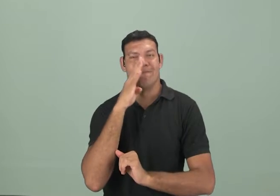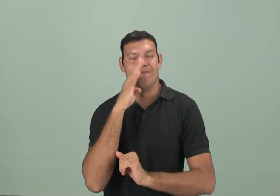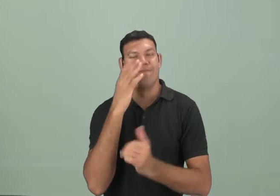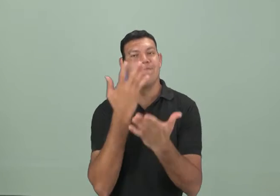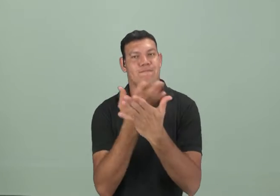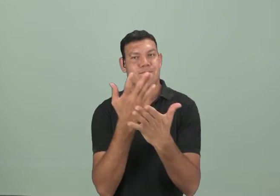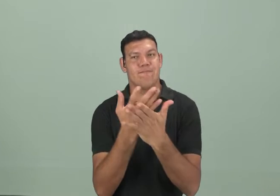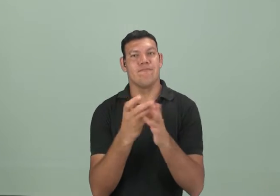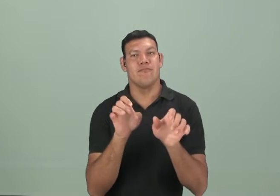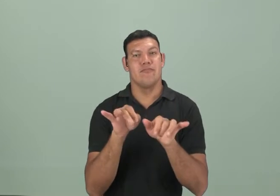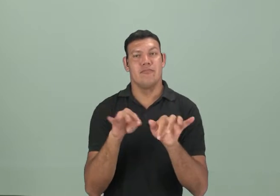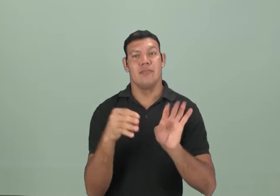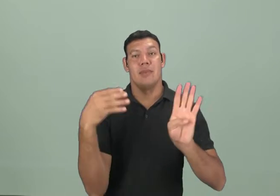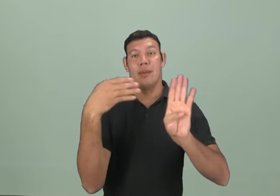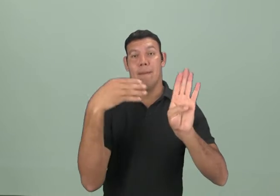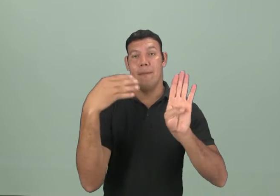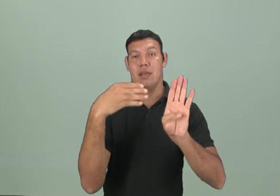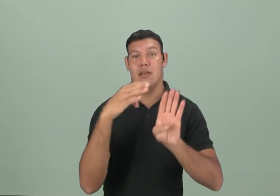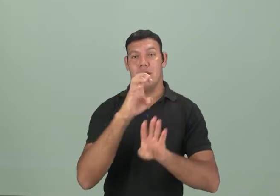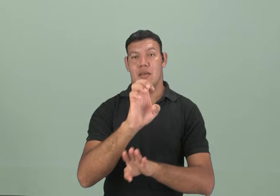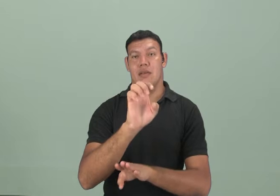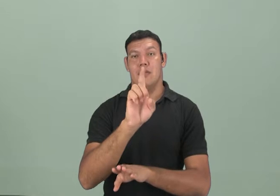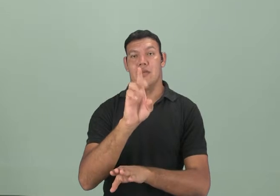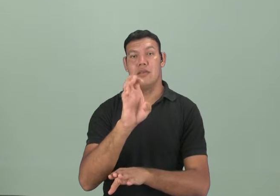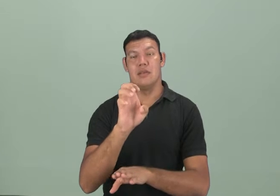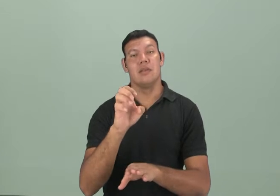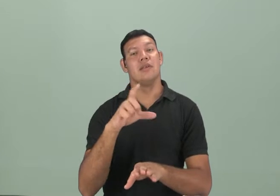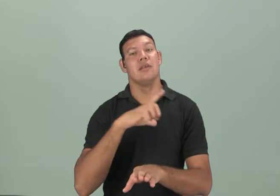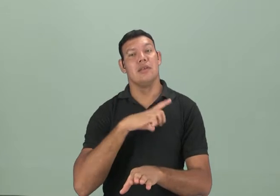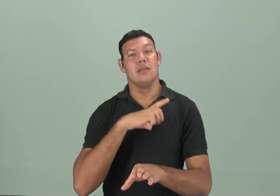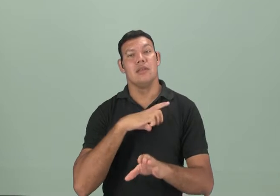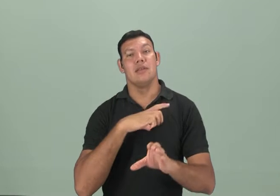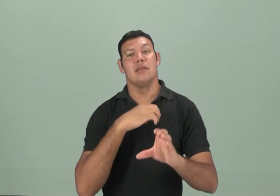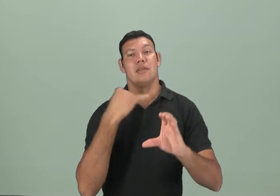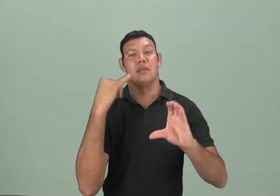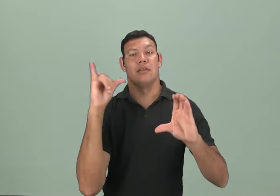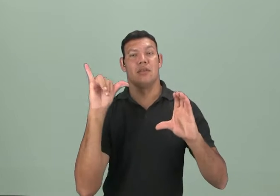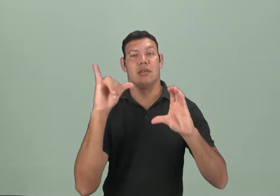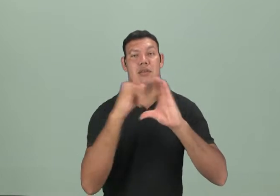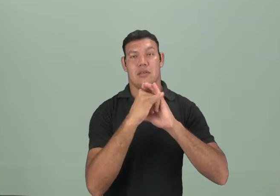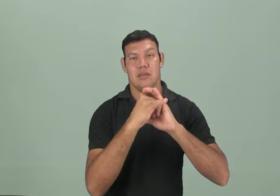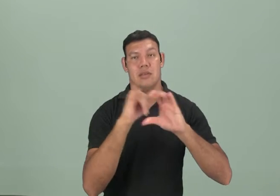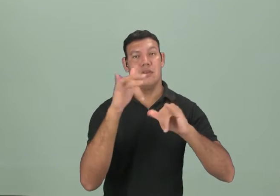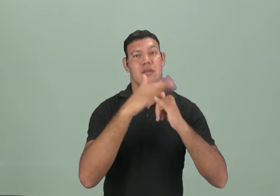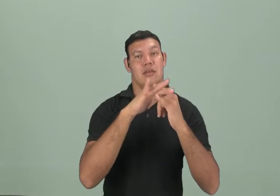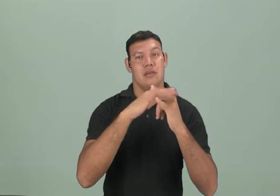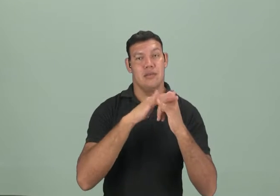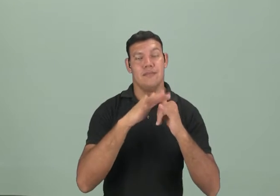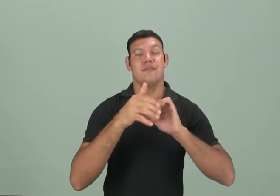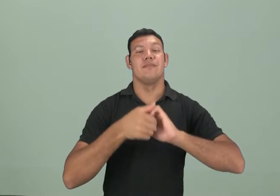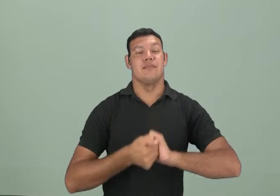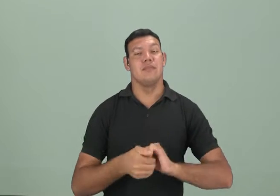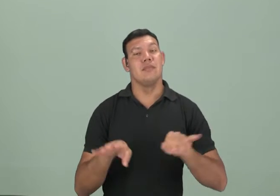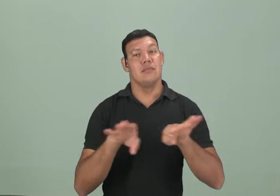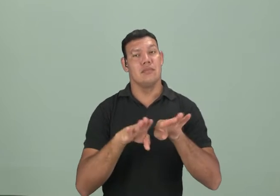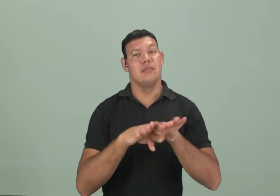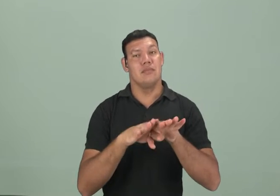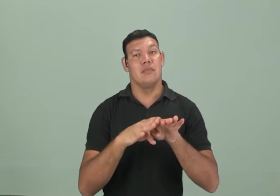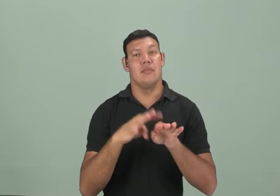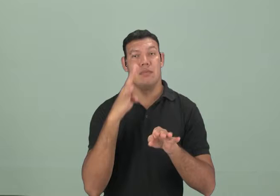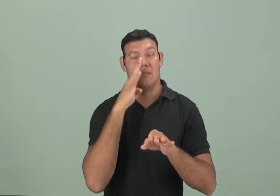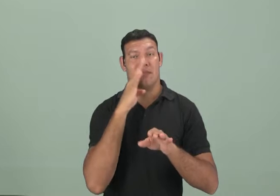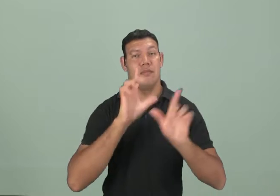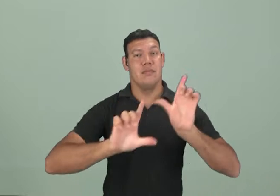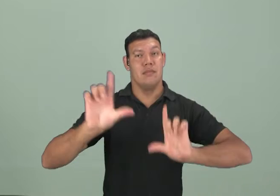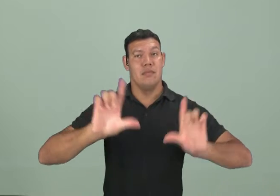plataforma Eduque, que tem um canal no YouTube com essa aula e as demais aulas que foram passadas na TV. Nós estamos na aula de